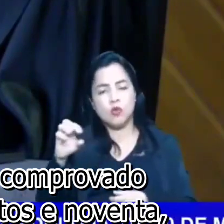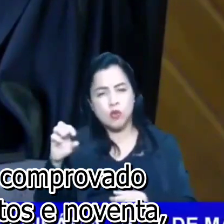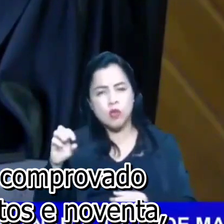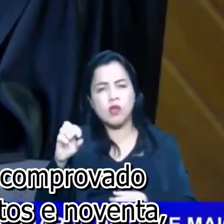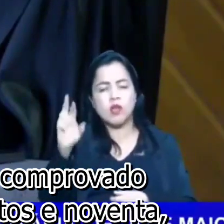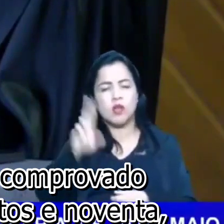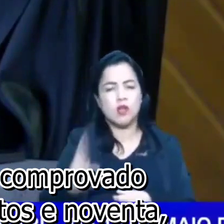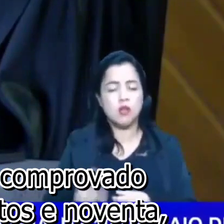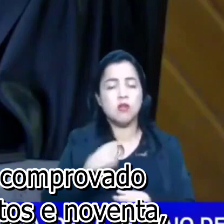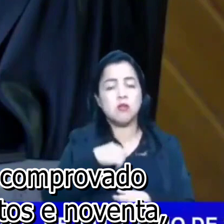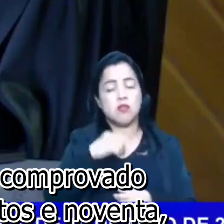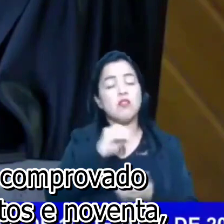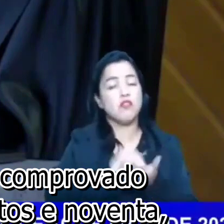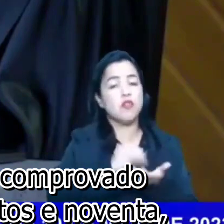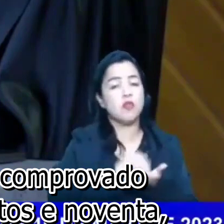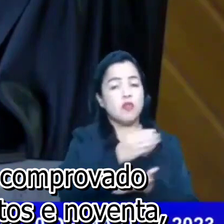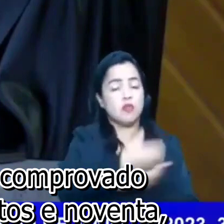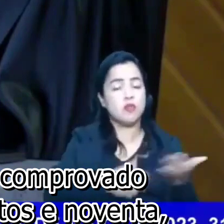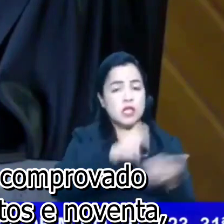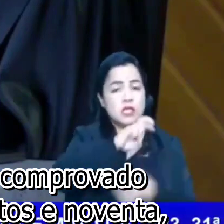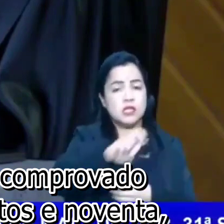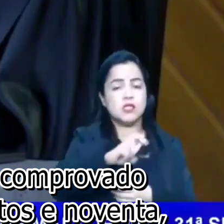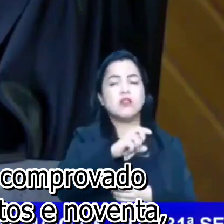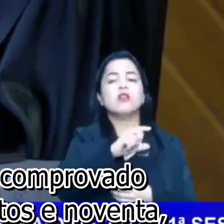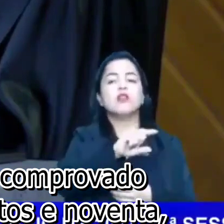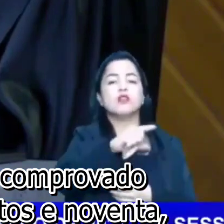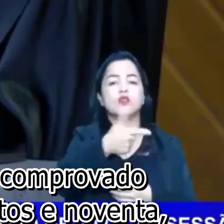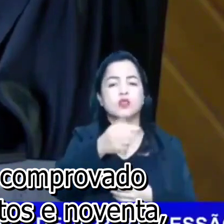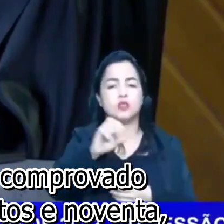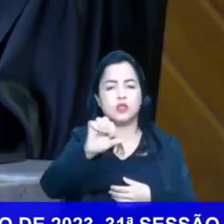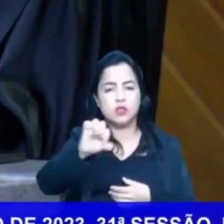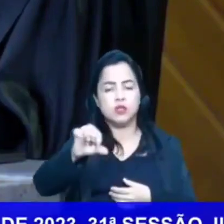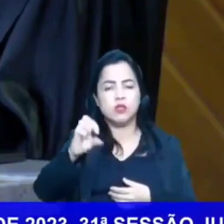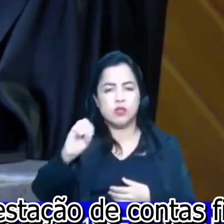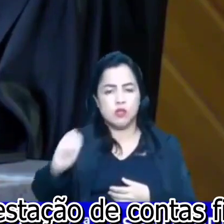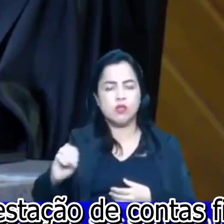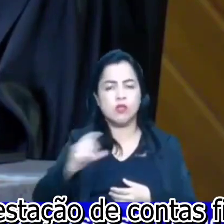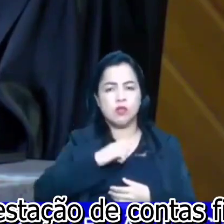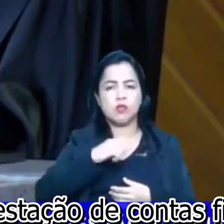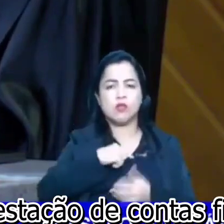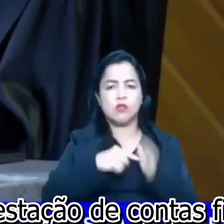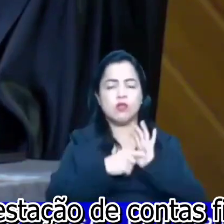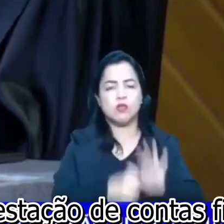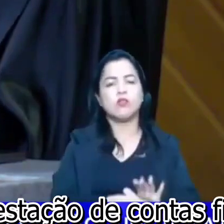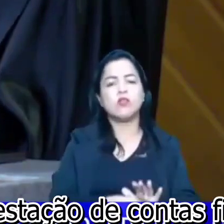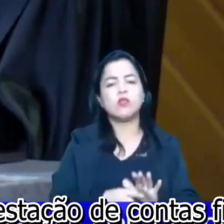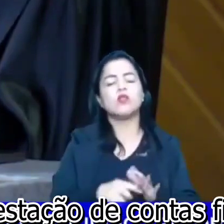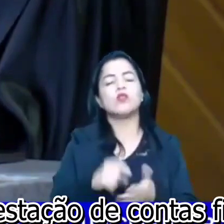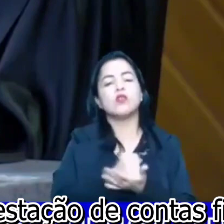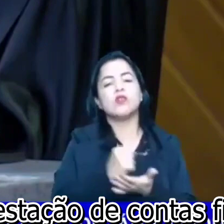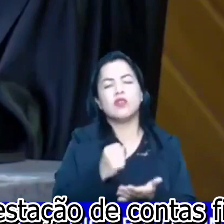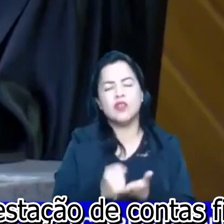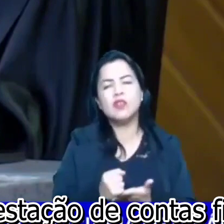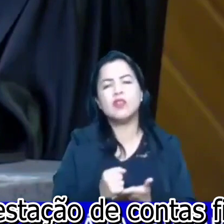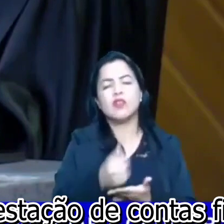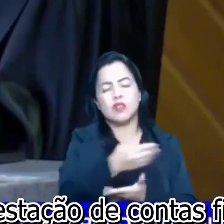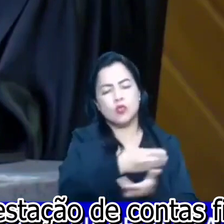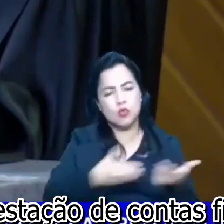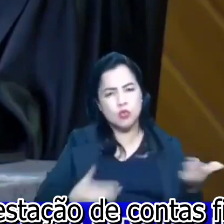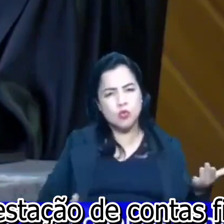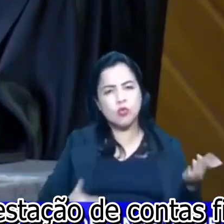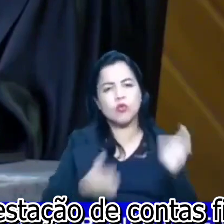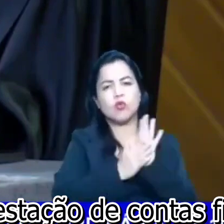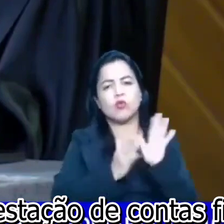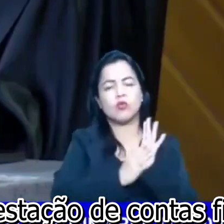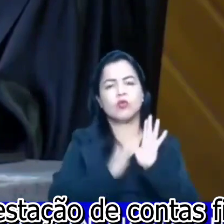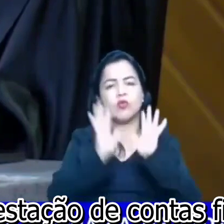comprovado por documentos fiscais no valor de R$ 5.290, considerando os registros de despesas no extrato da prestação